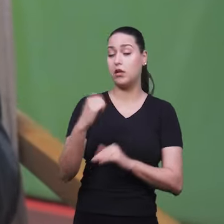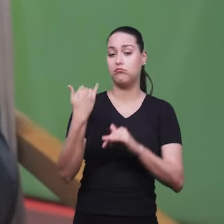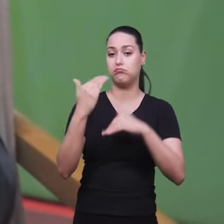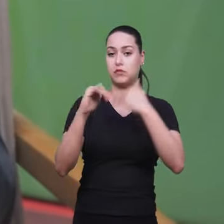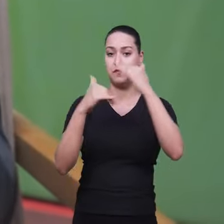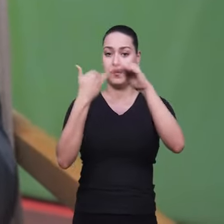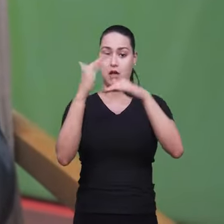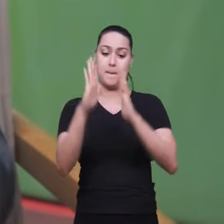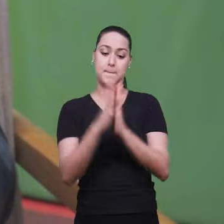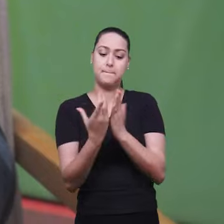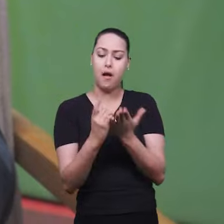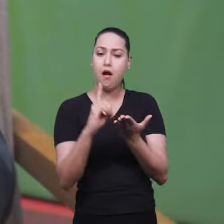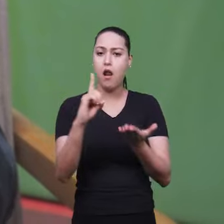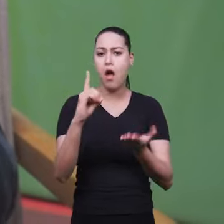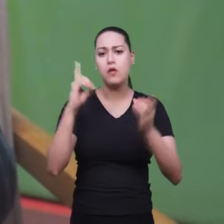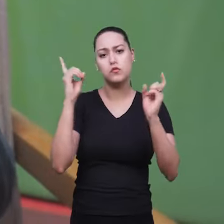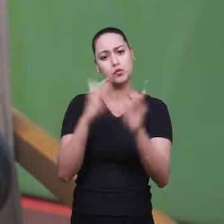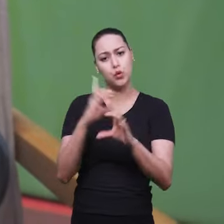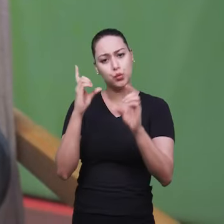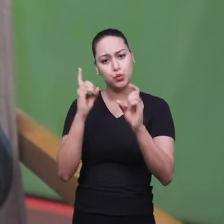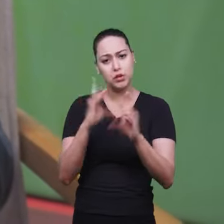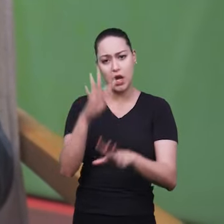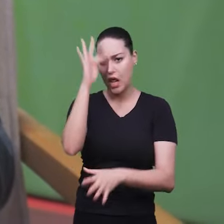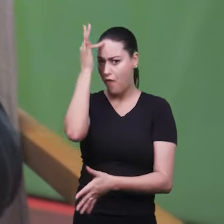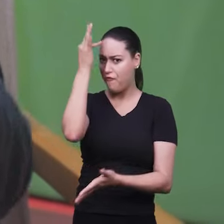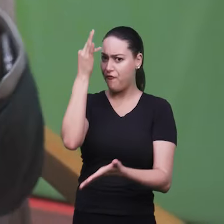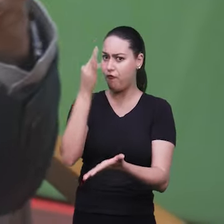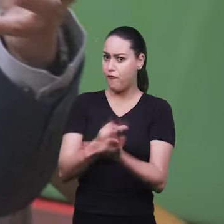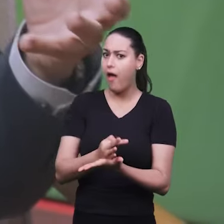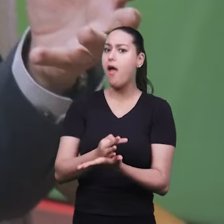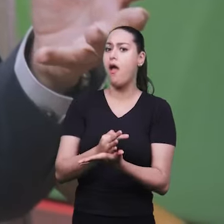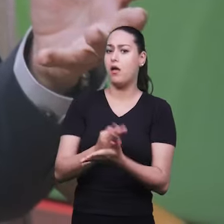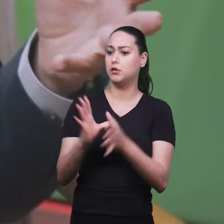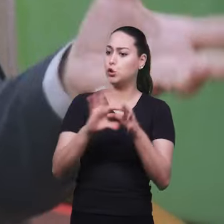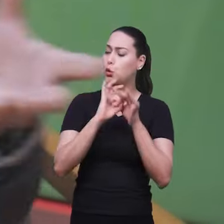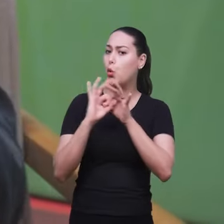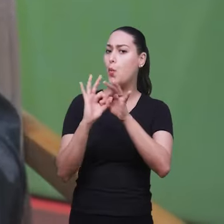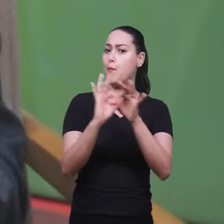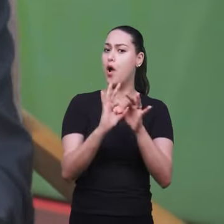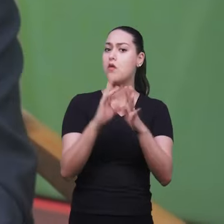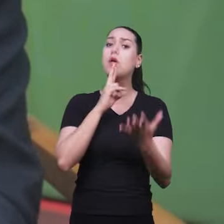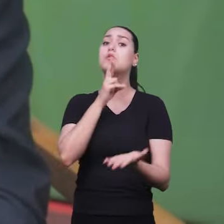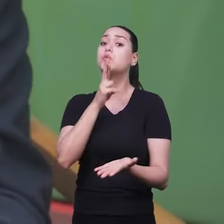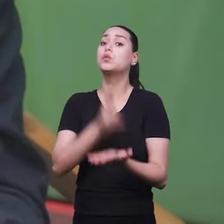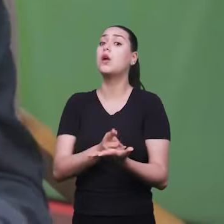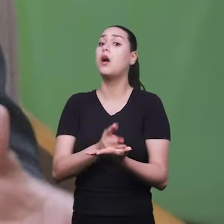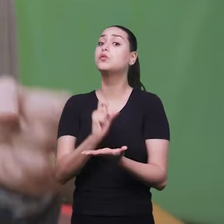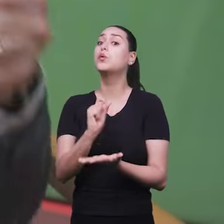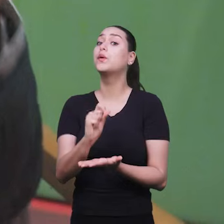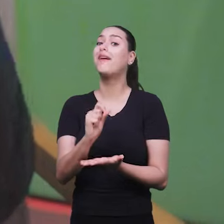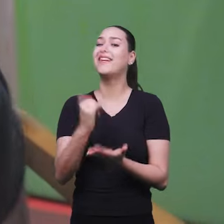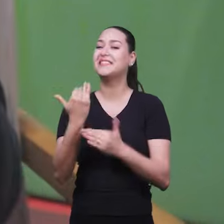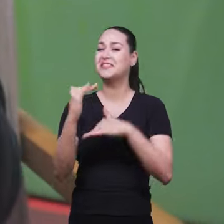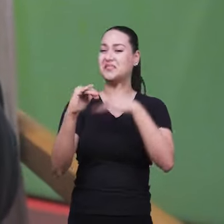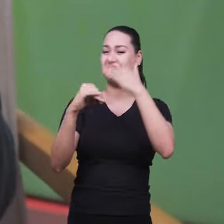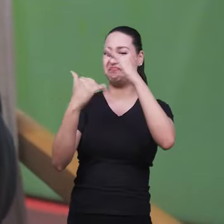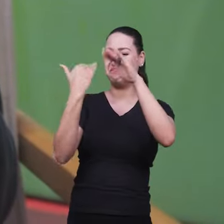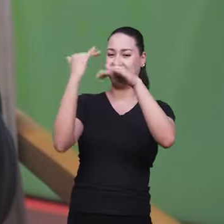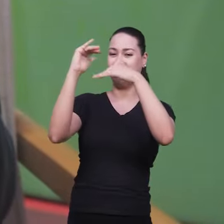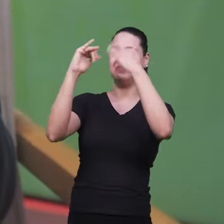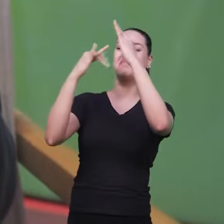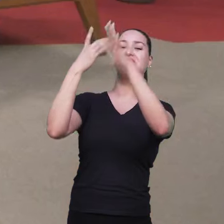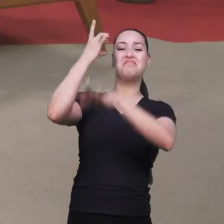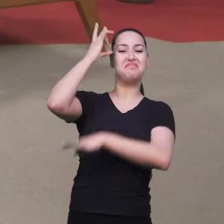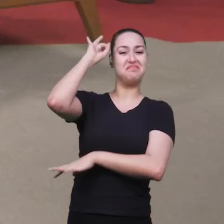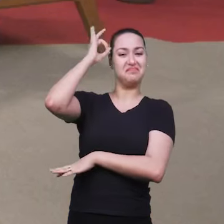na palavra, na doutrina, na fé, na comunhão, né? E como resultado, o crescimento